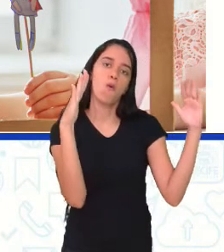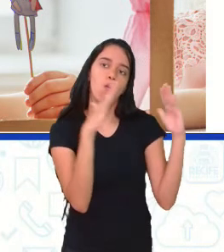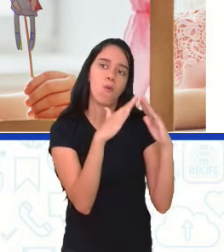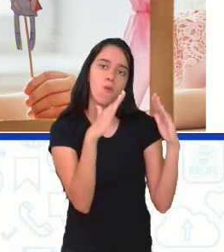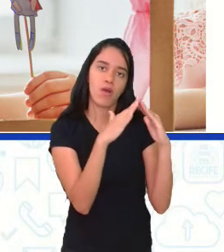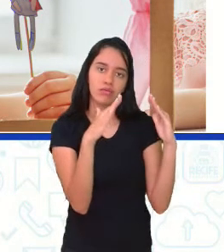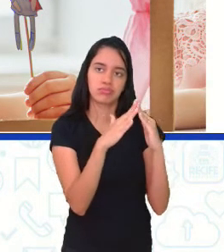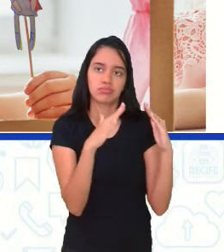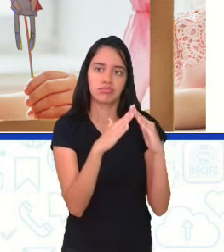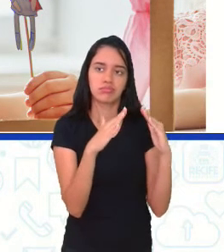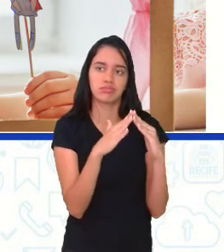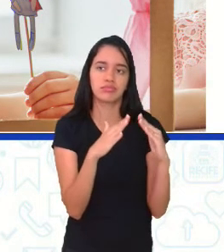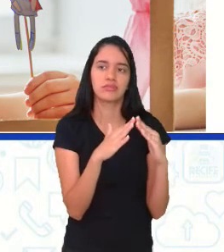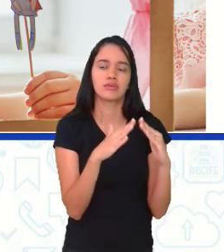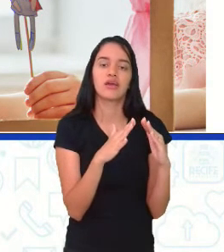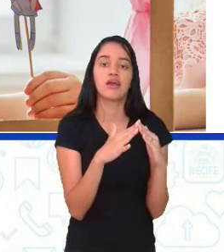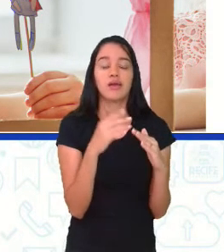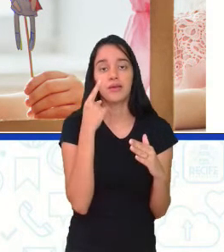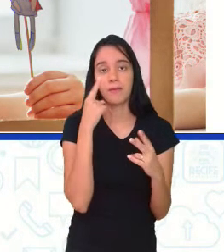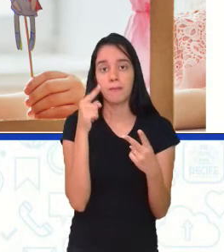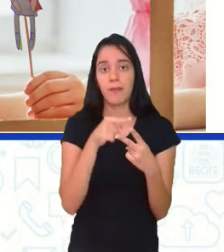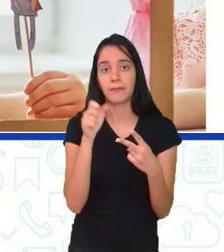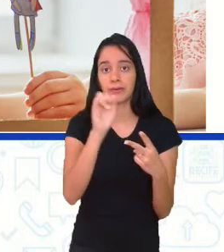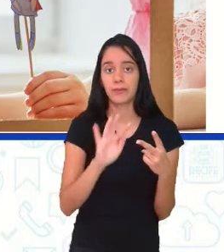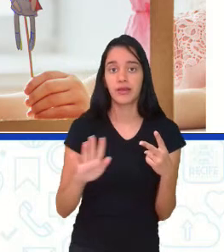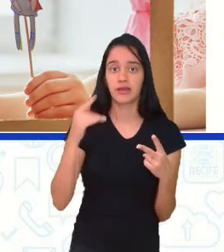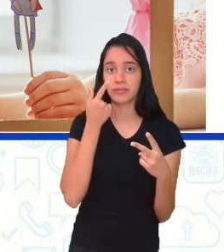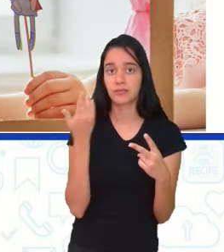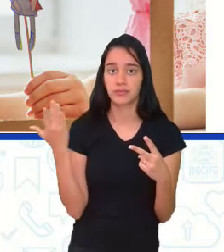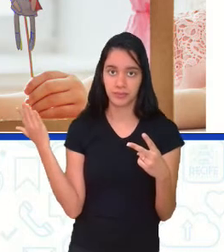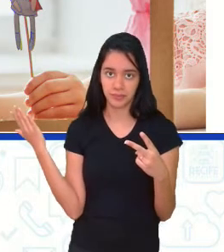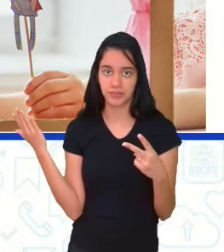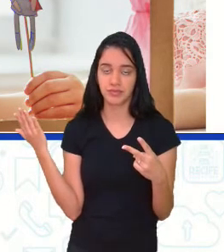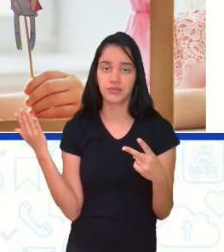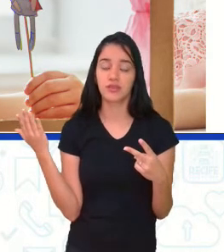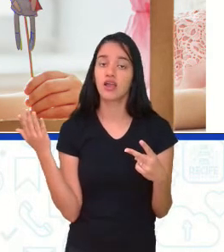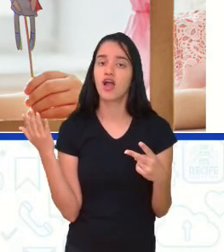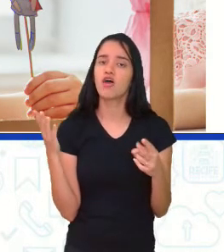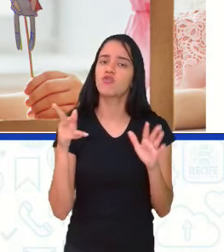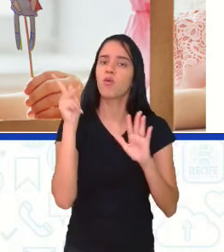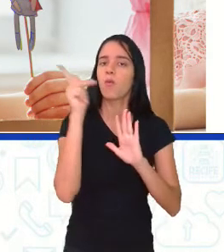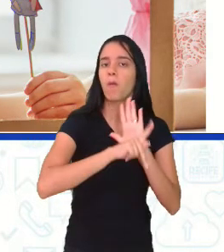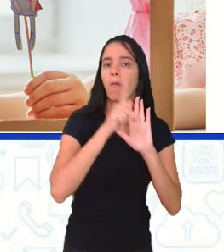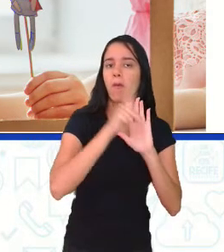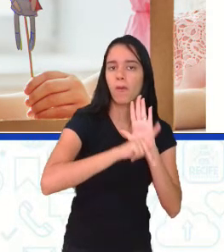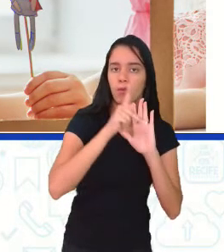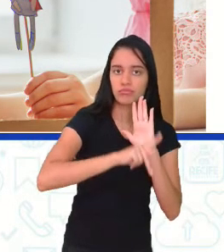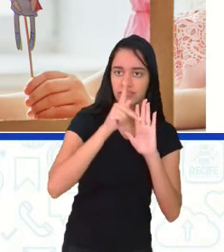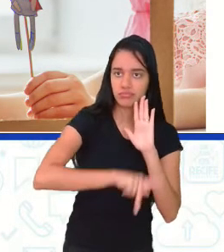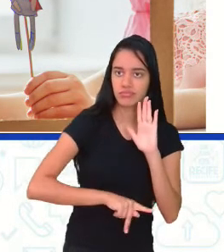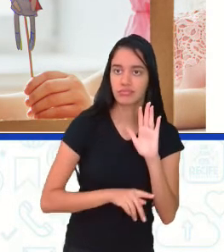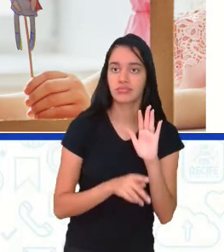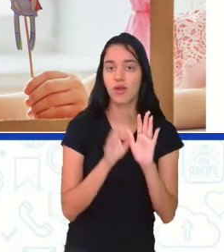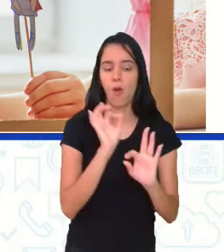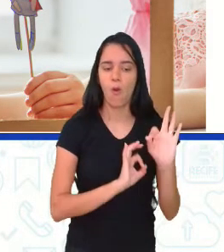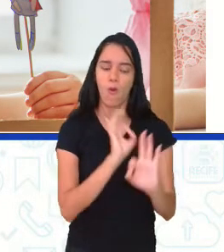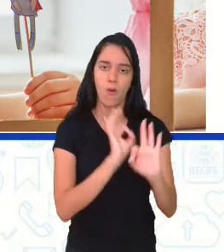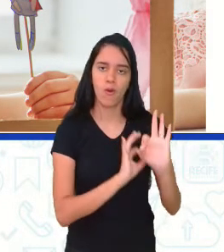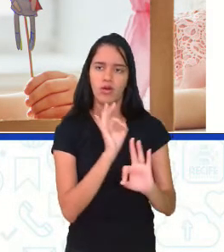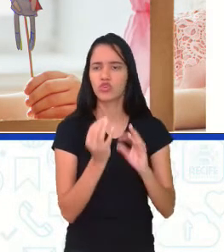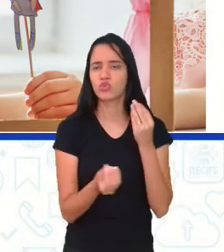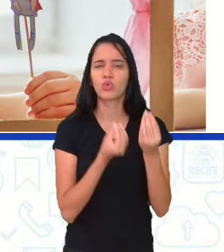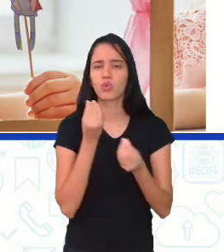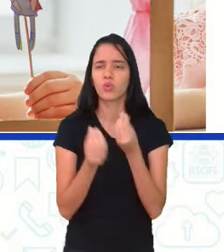casa. Este cenário, primeiro, ele foi projetado, não é? Eu projetei como